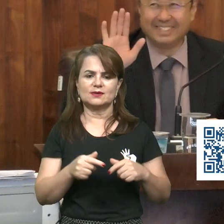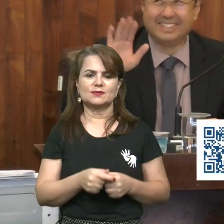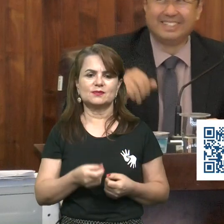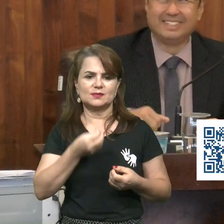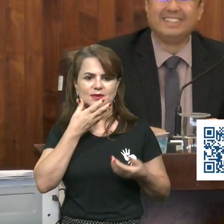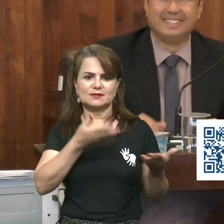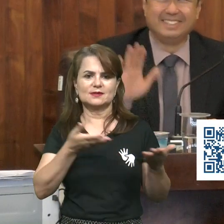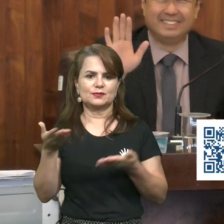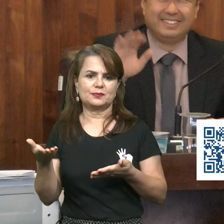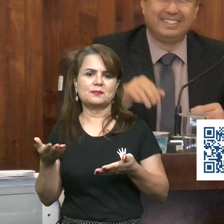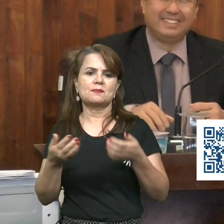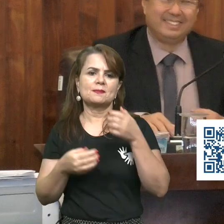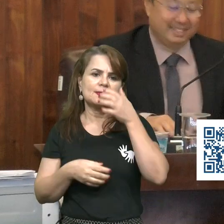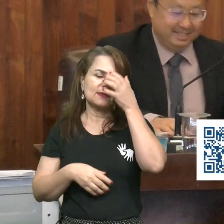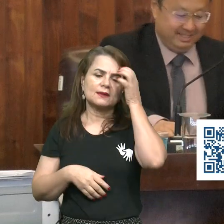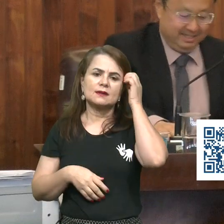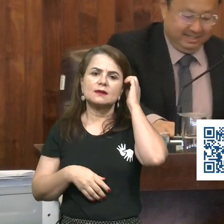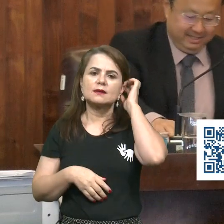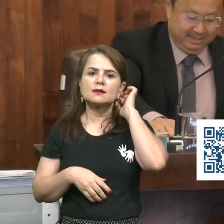bem-vindos.